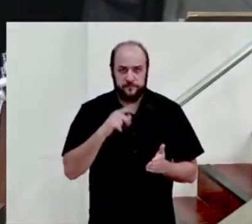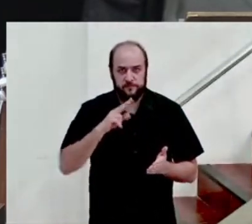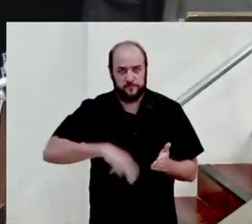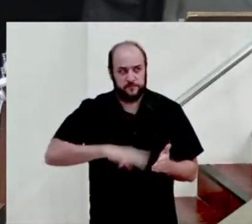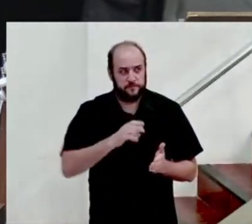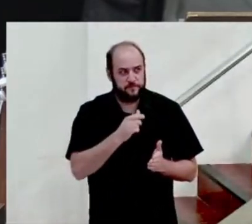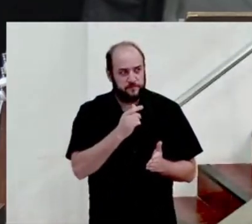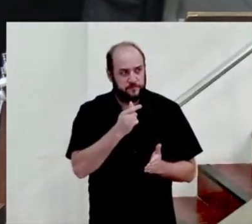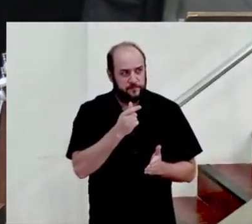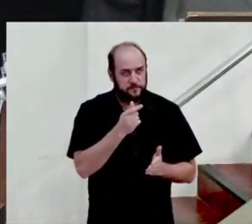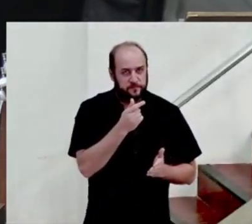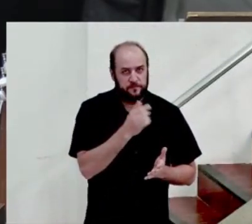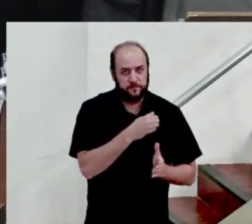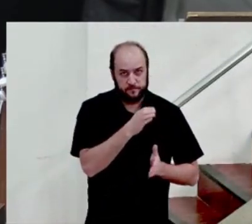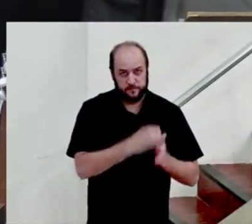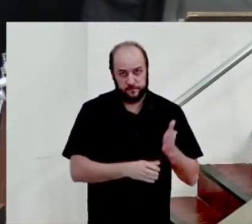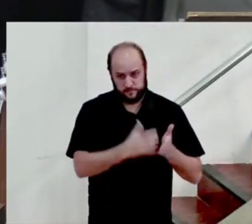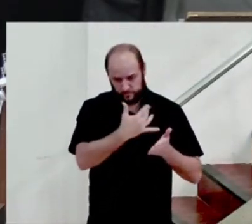este capítulo inteiro.